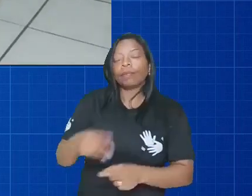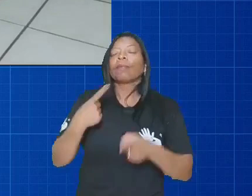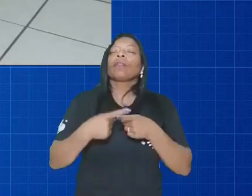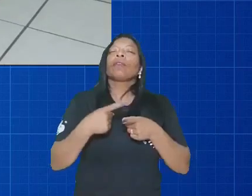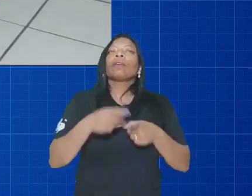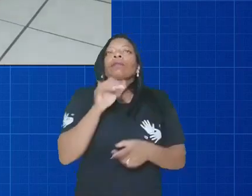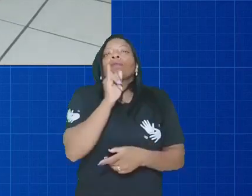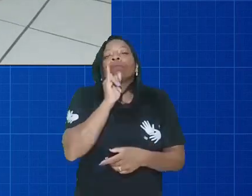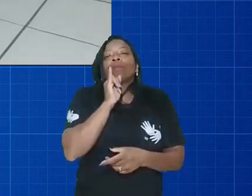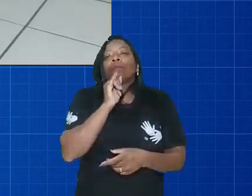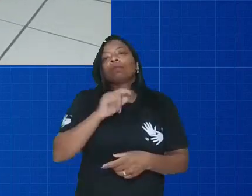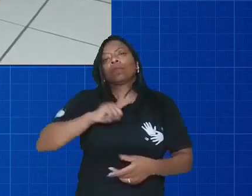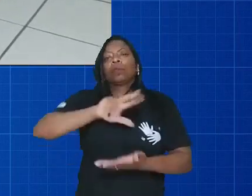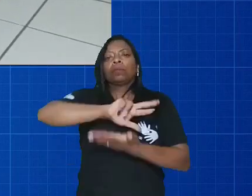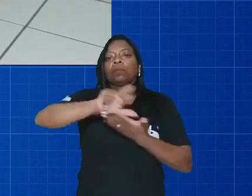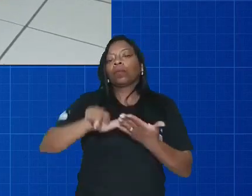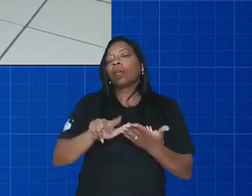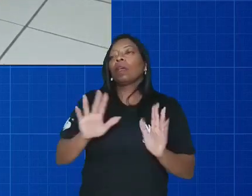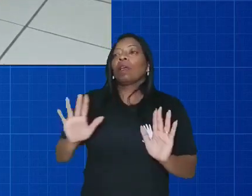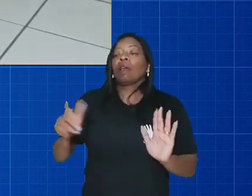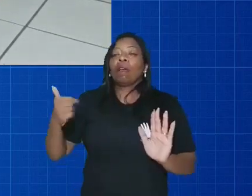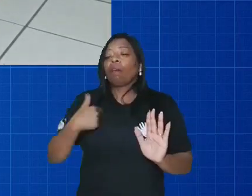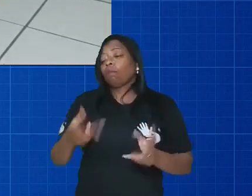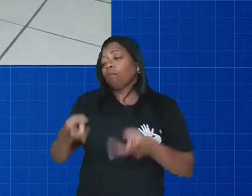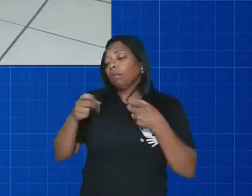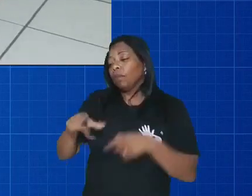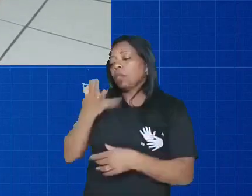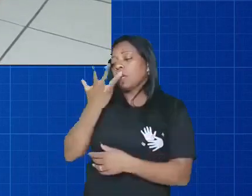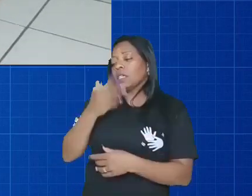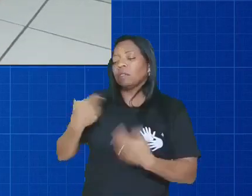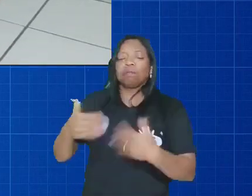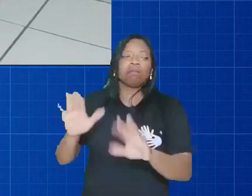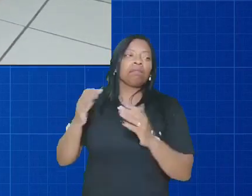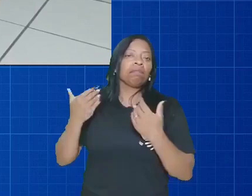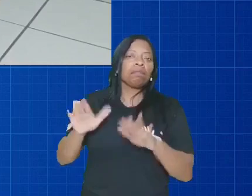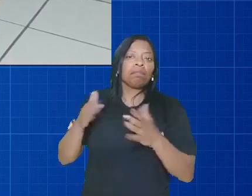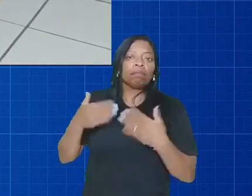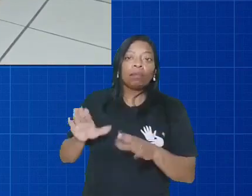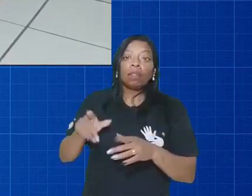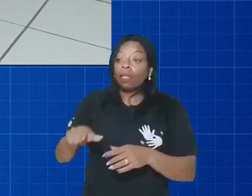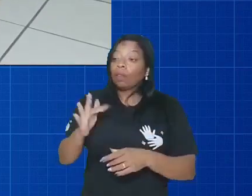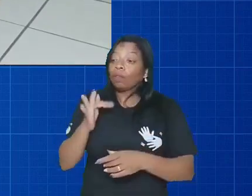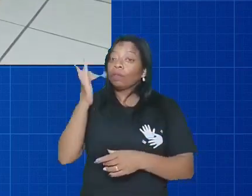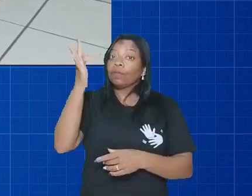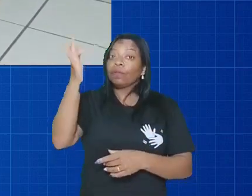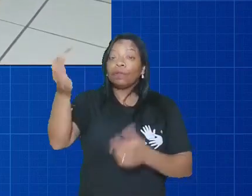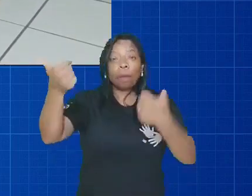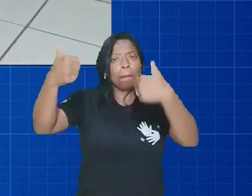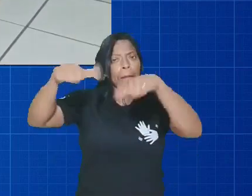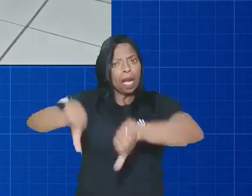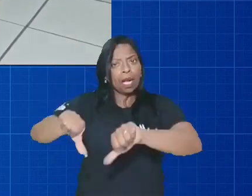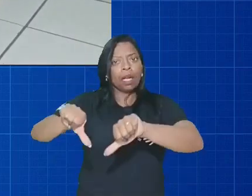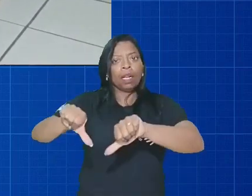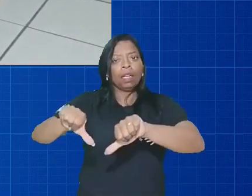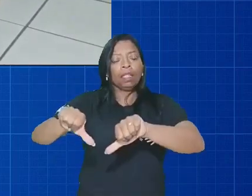deixa e só se agravando, né, a tendência é só piorar mesmo. E aí, quando a gente procura, a gente está num cenário